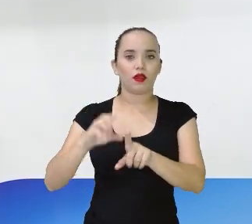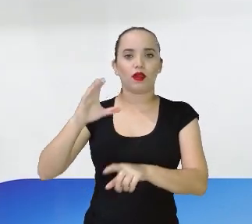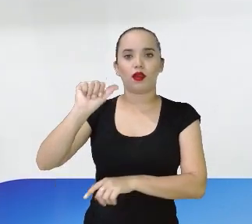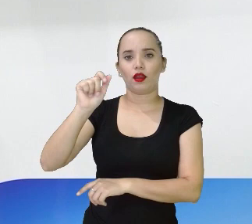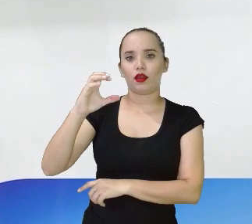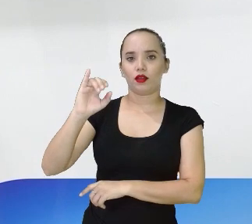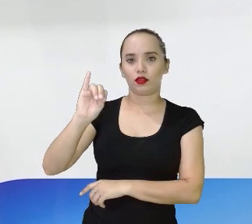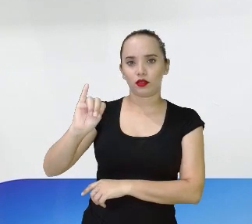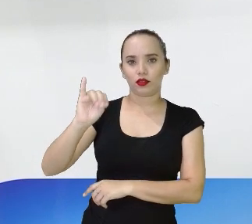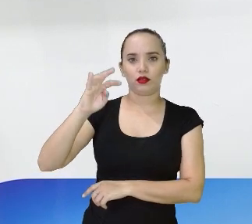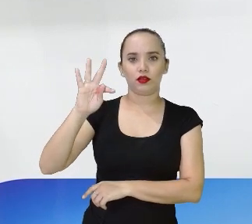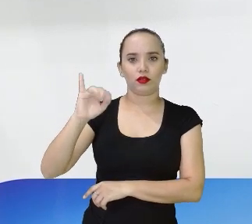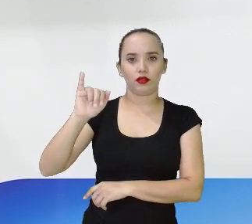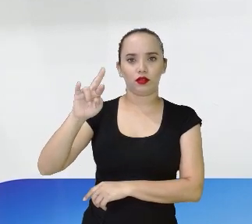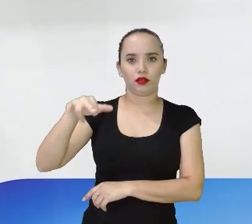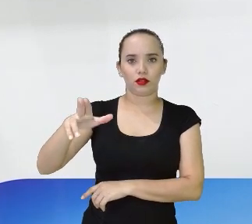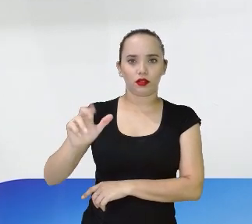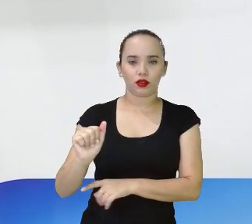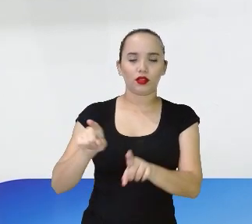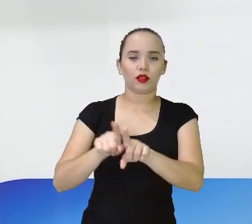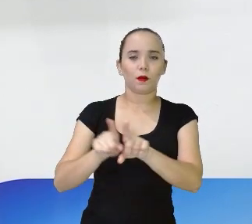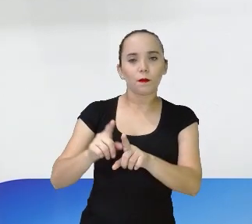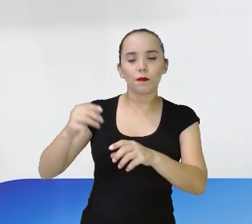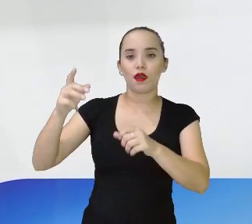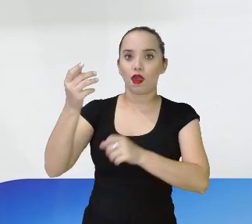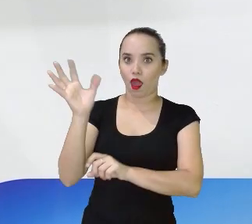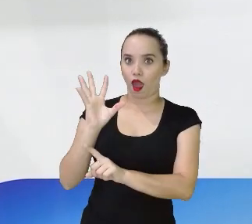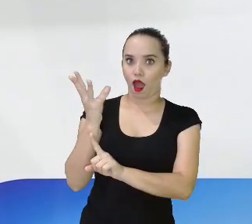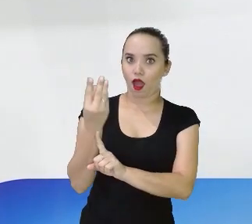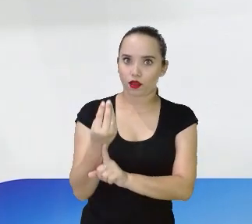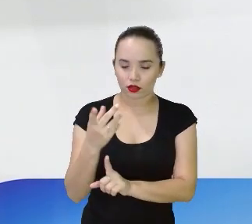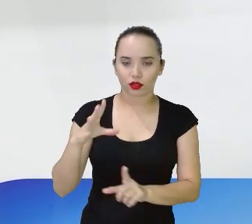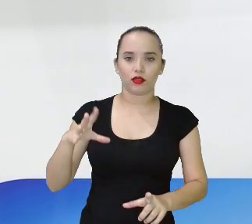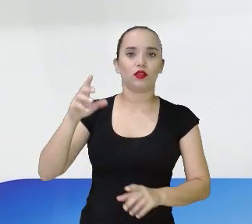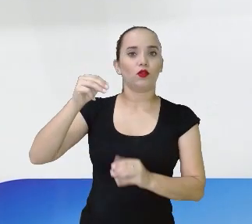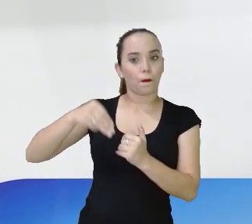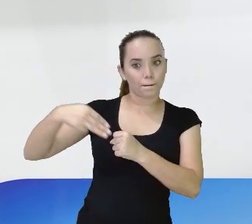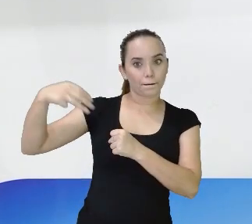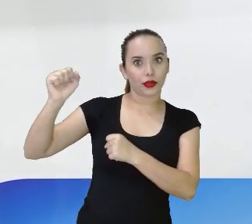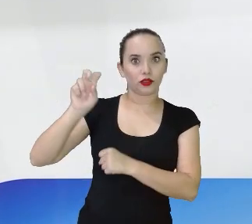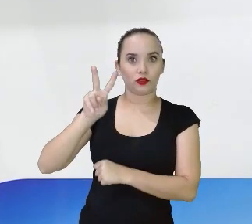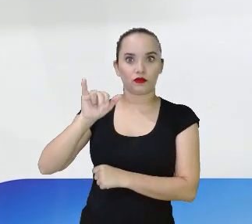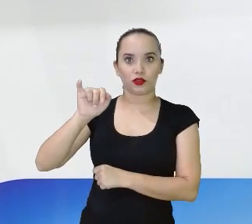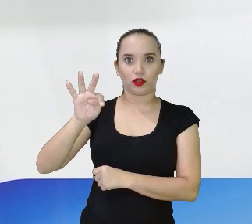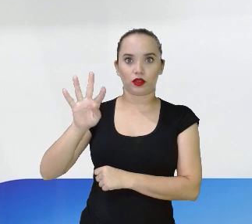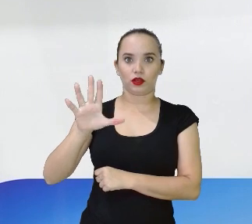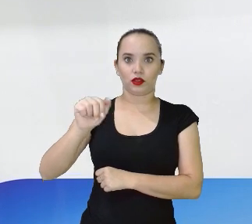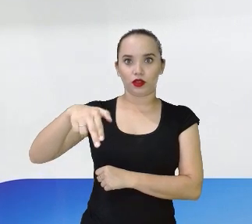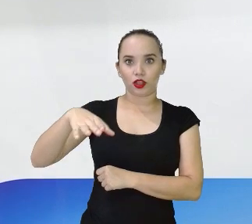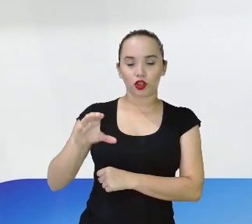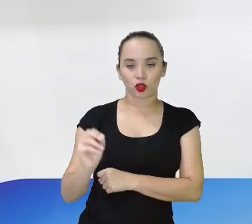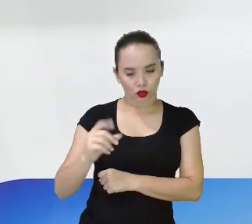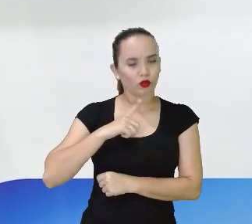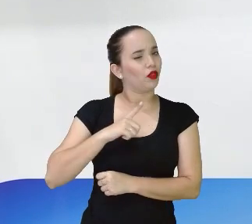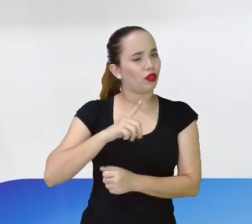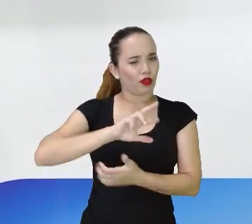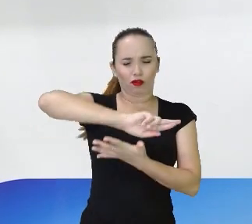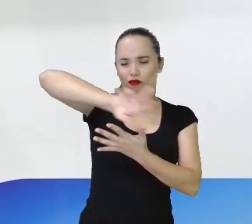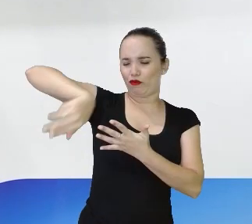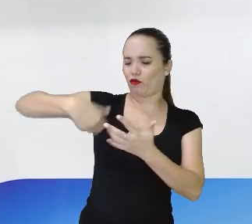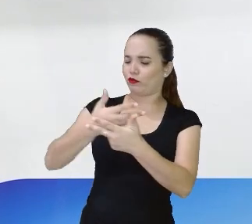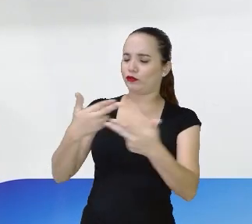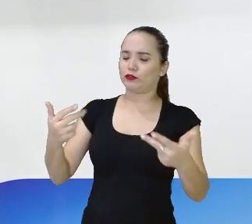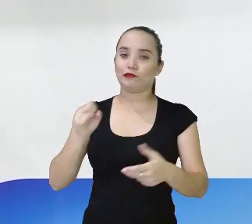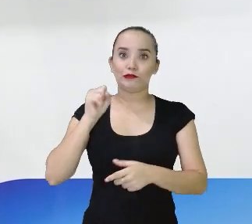arte, né? Através do artesanato do mestre Vitalino, e entre outras coisas. Como eu disse a vocês, se lerem a música toda,